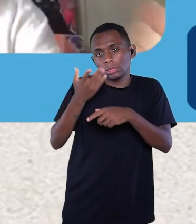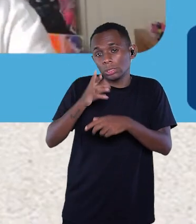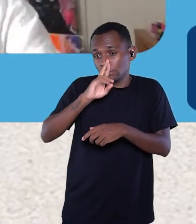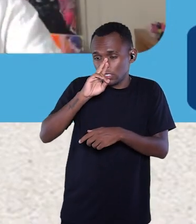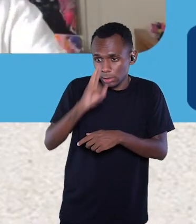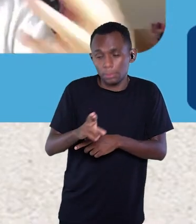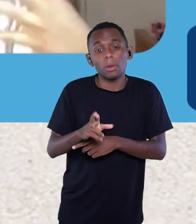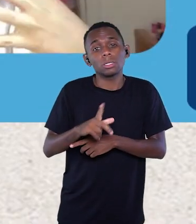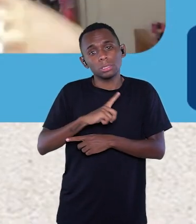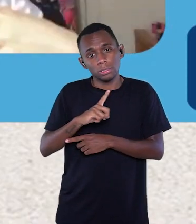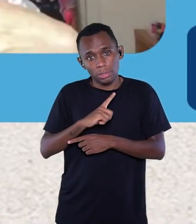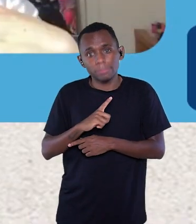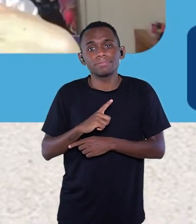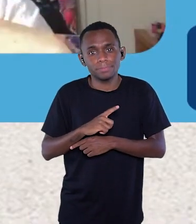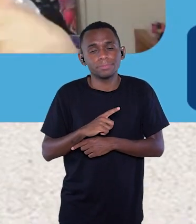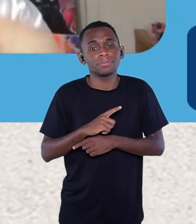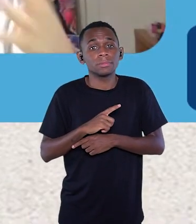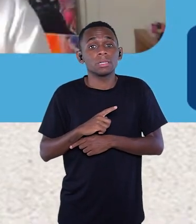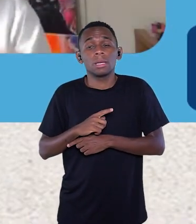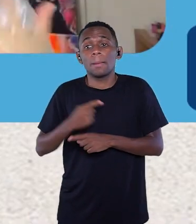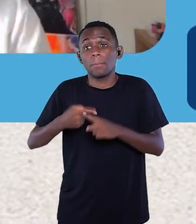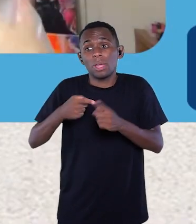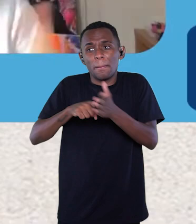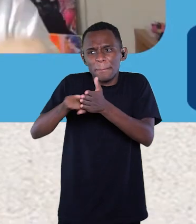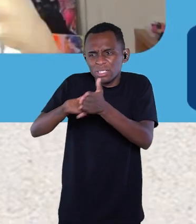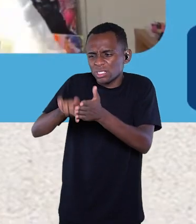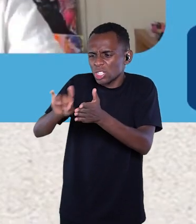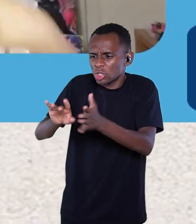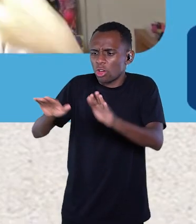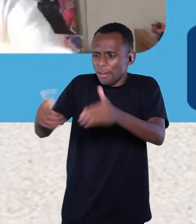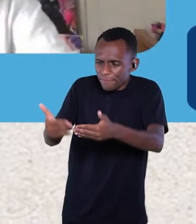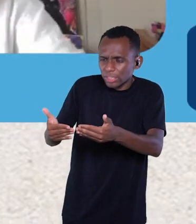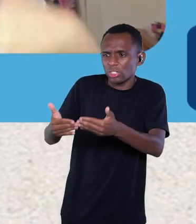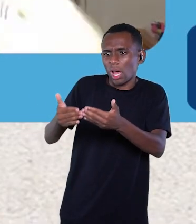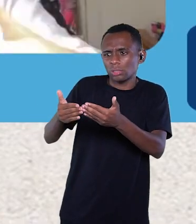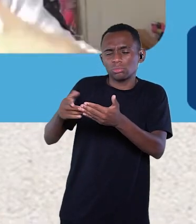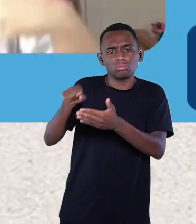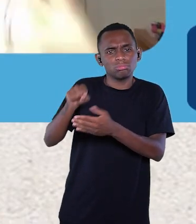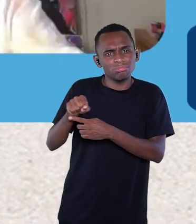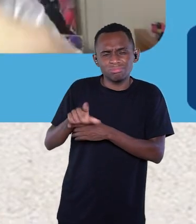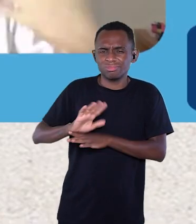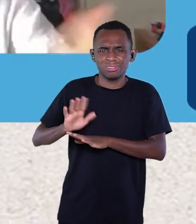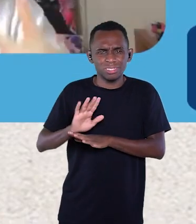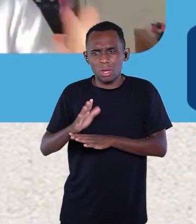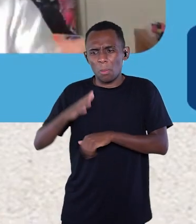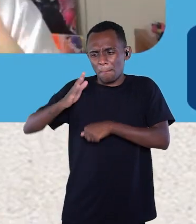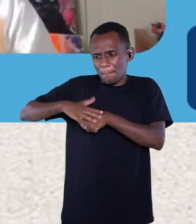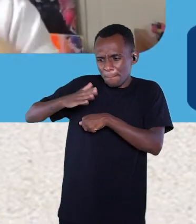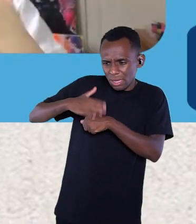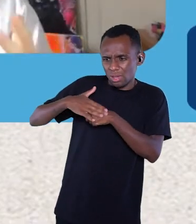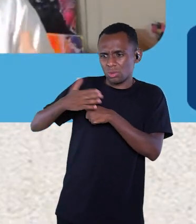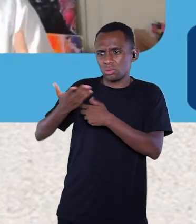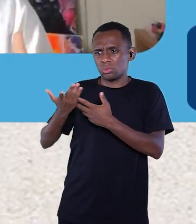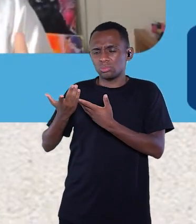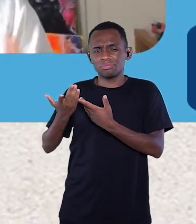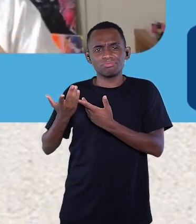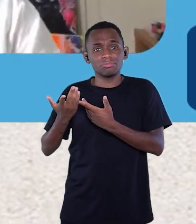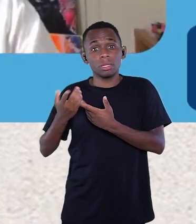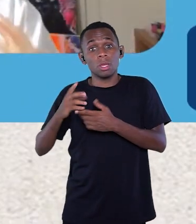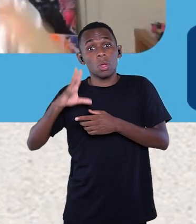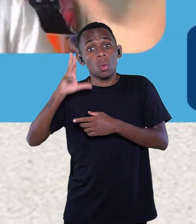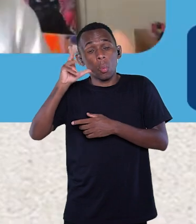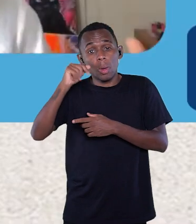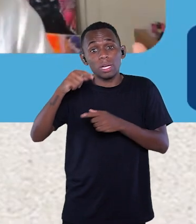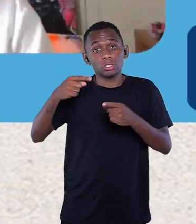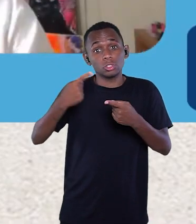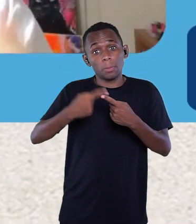essa resposta também, sabe? A pesquisa ela não pode acontecer só aqui comigo, assim, escrevendo acho que é por